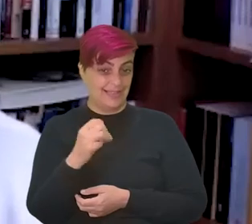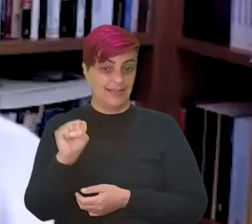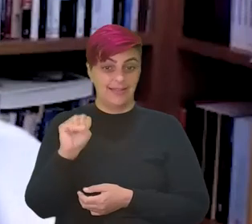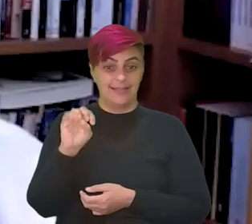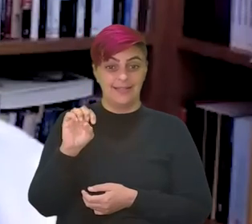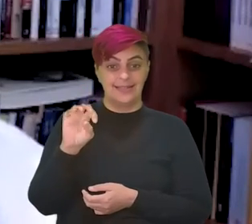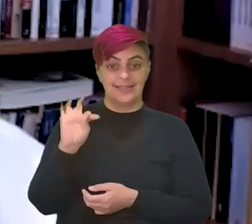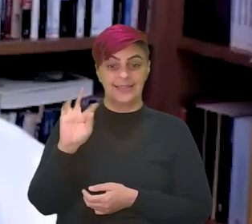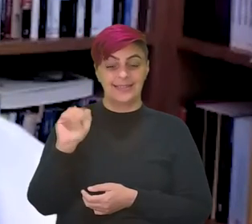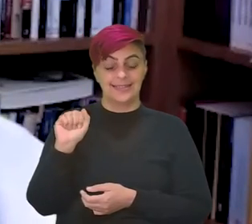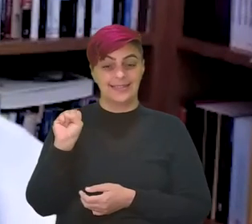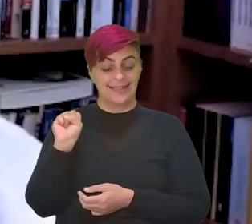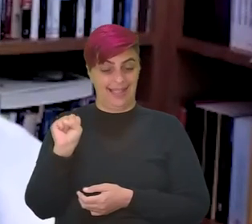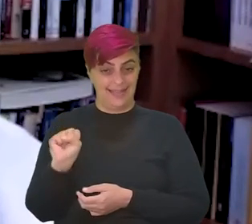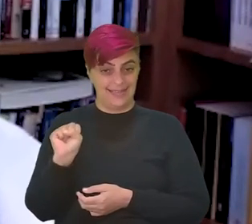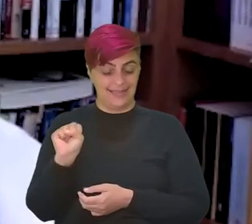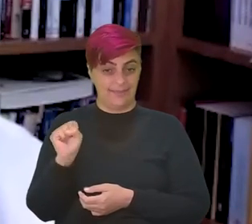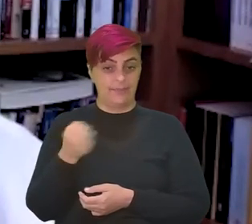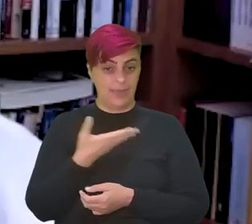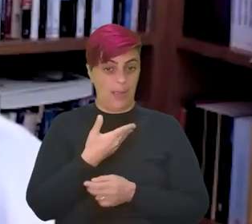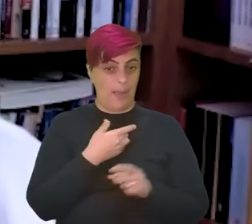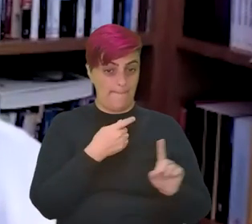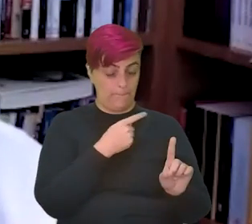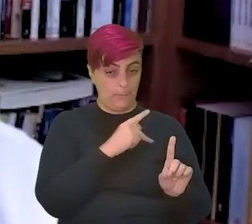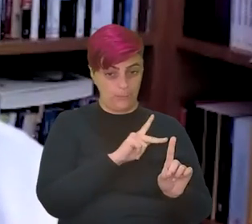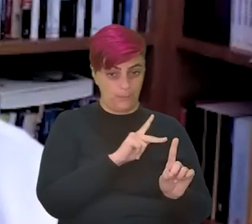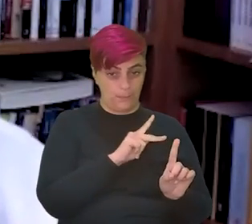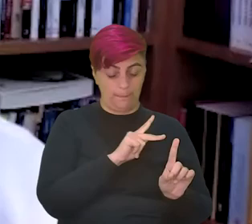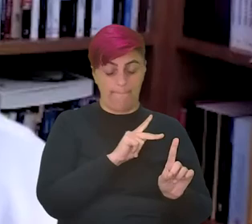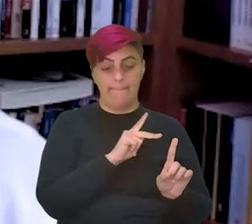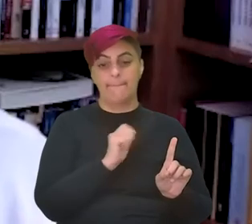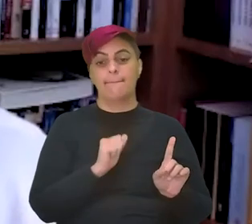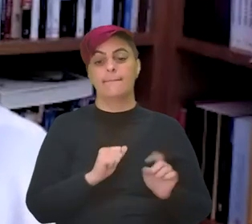o Stas, desculpe, eu posso,